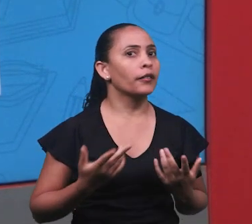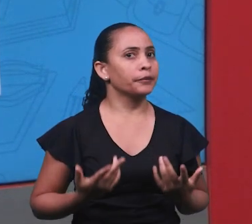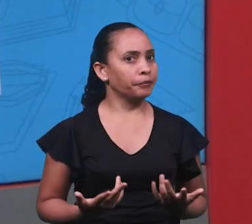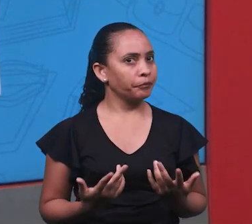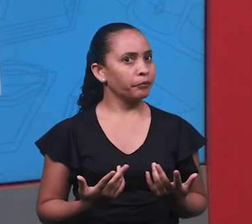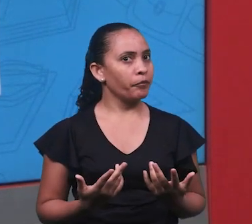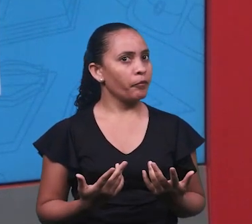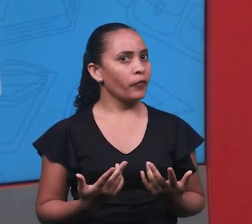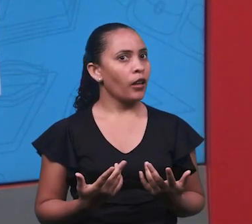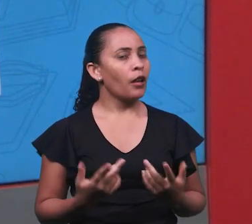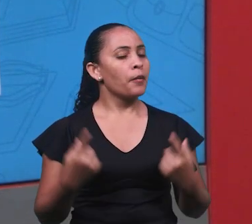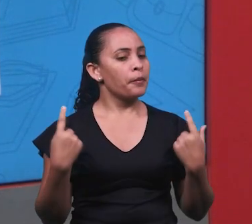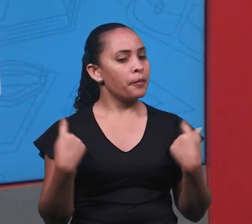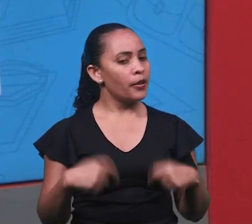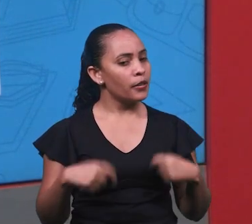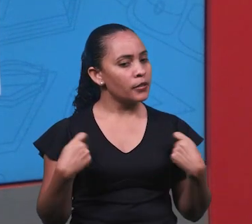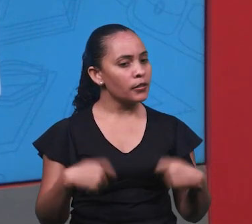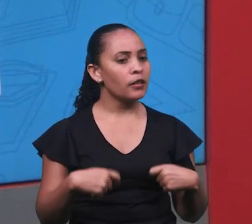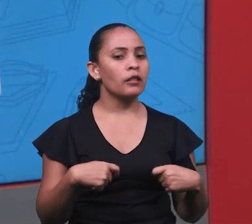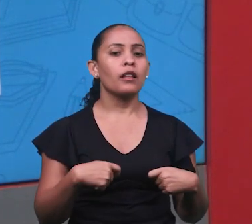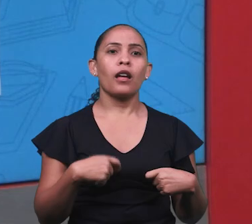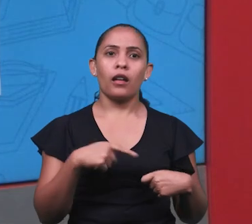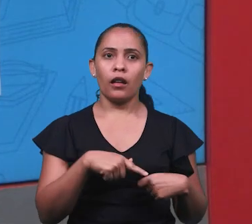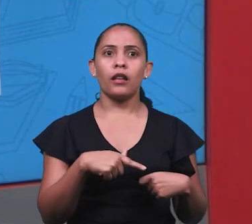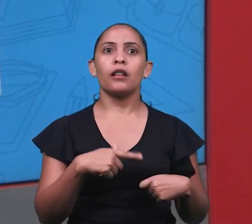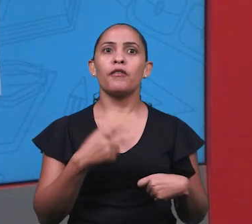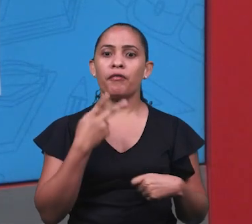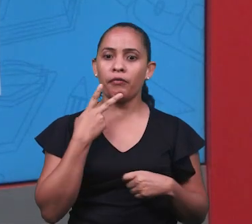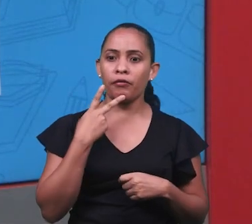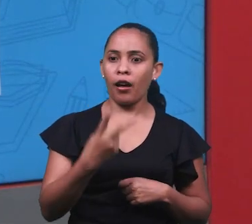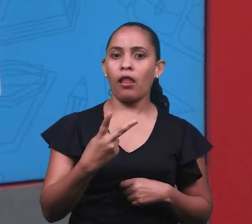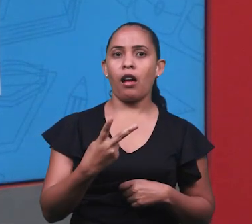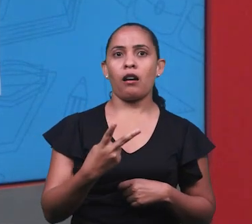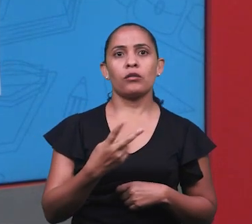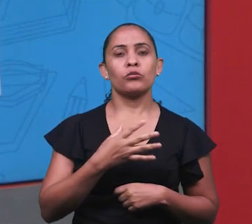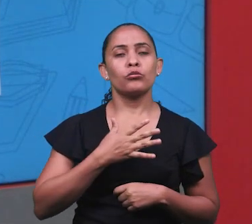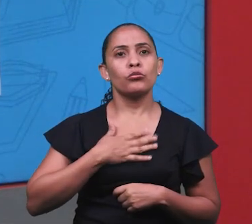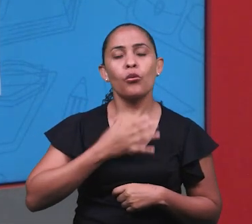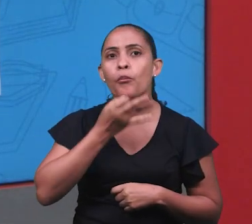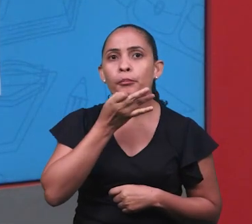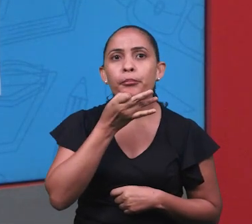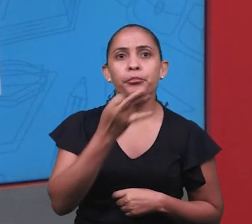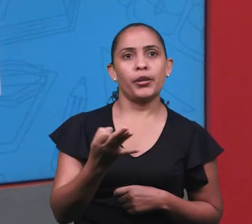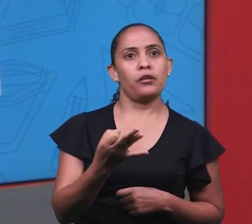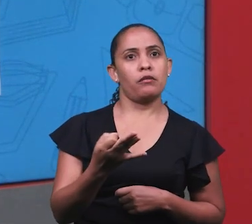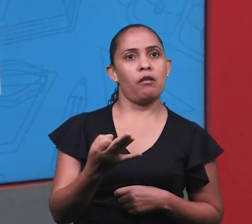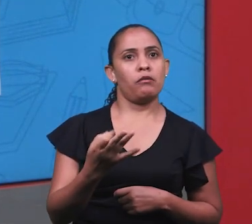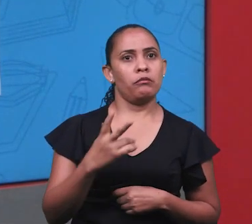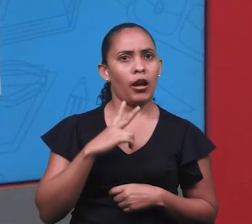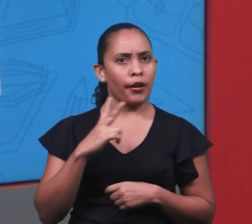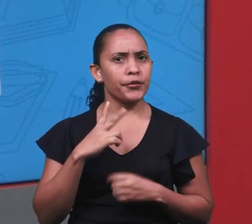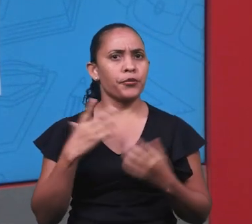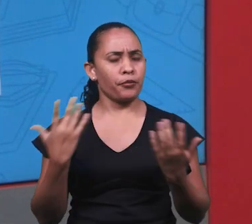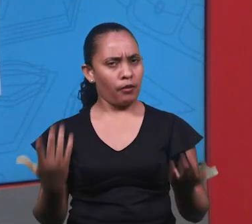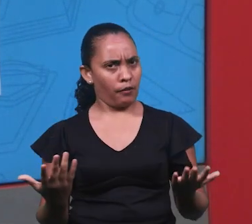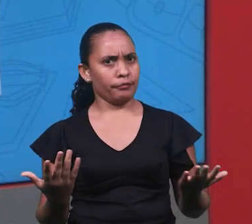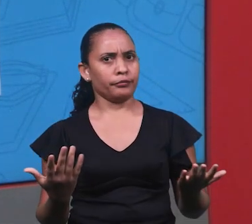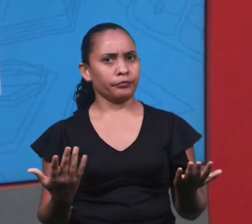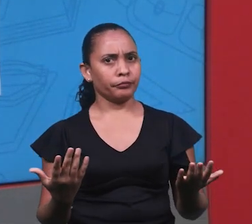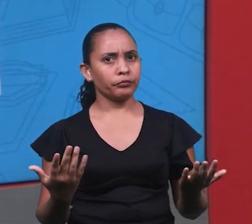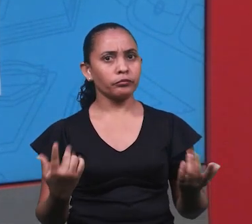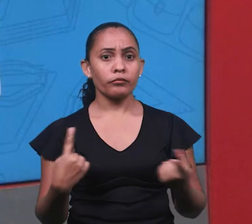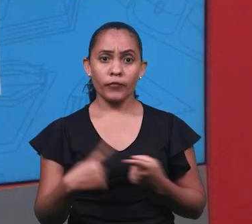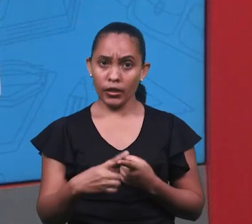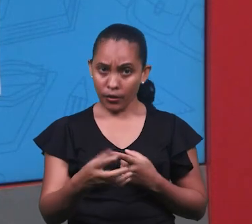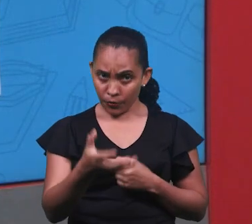dissertação argumentativa, tem uma defesa de ponto de vista. Então, às vezes o aluno fala assim, Ana Paula, mas como assim? Configurando a autoria. É porque eu